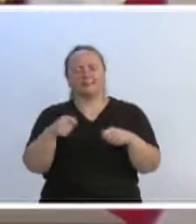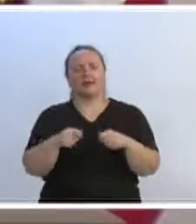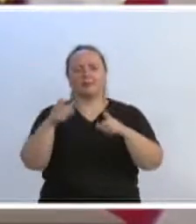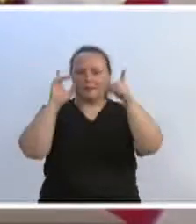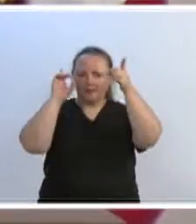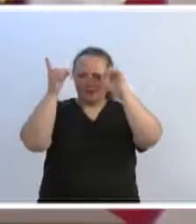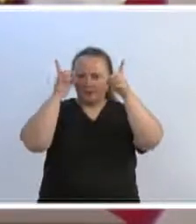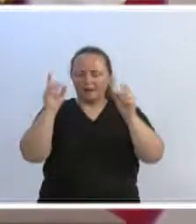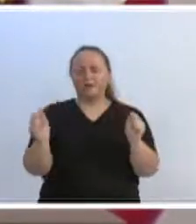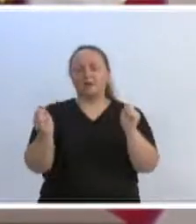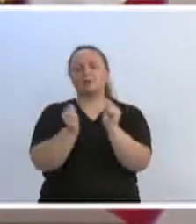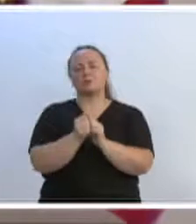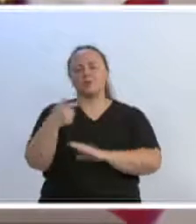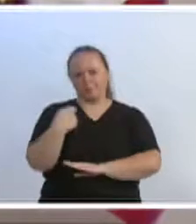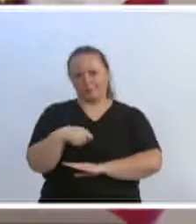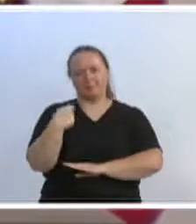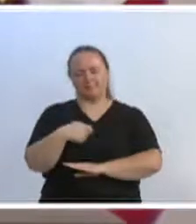da Silva.